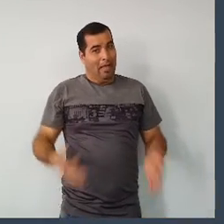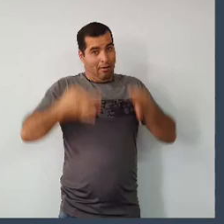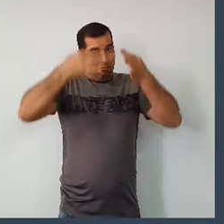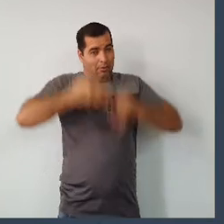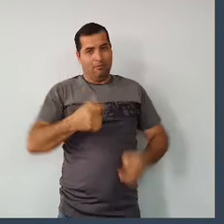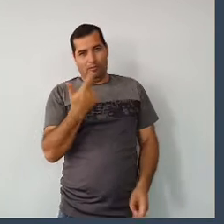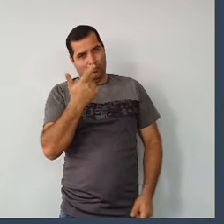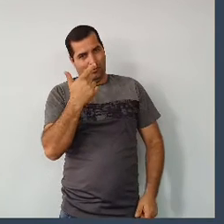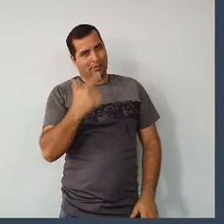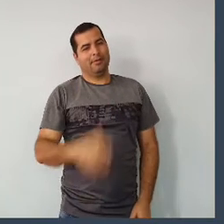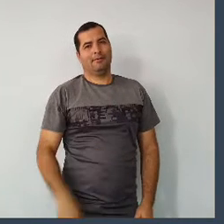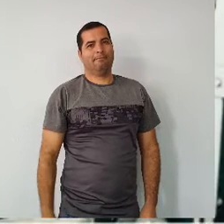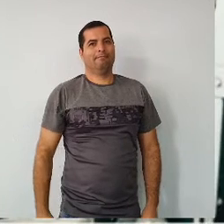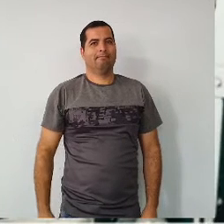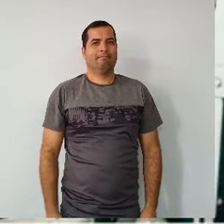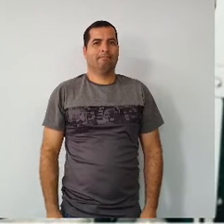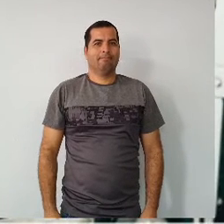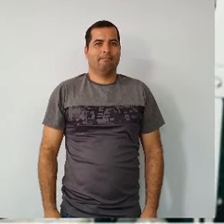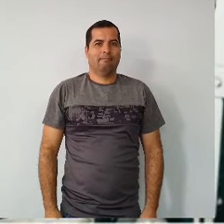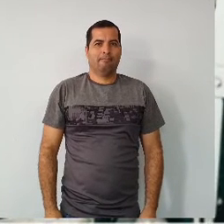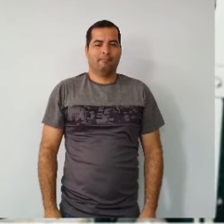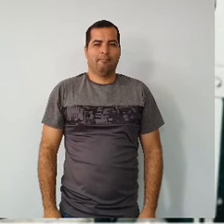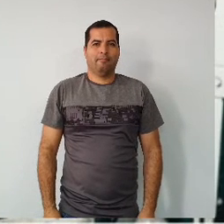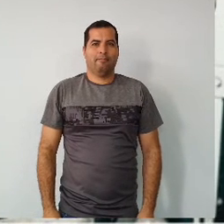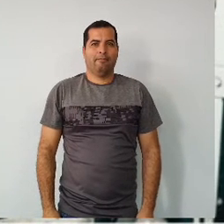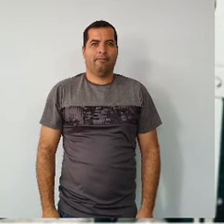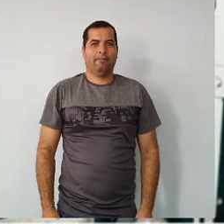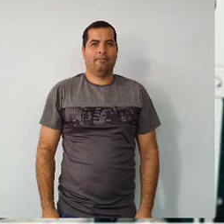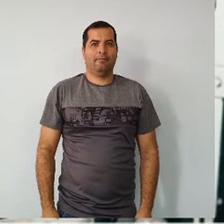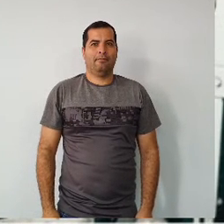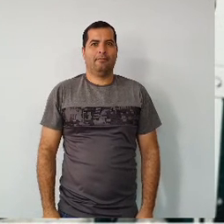isso que não está tão nítida.